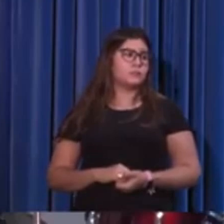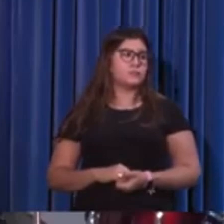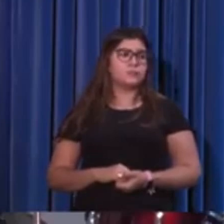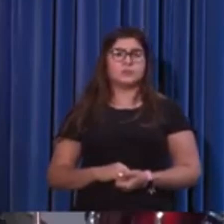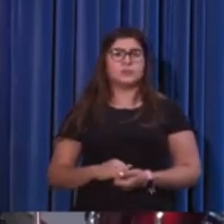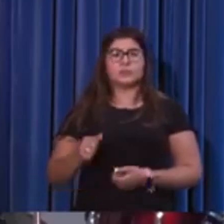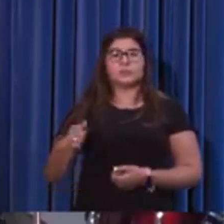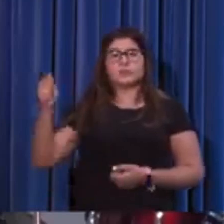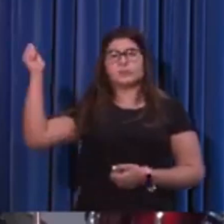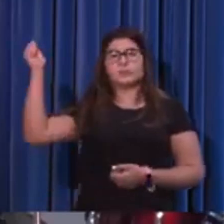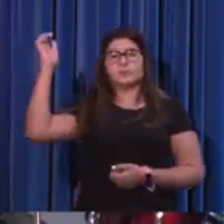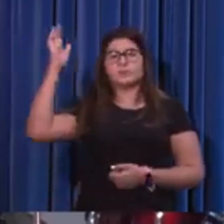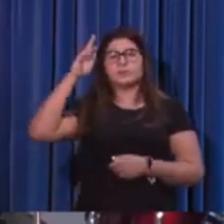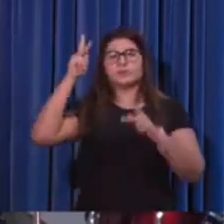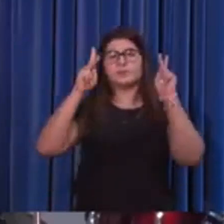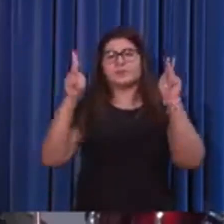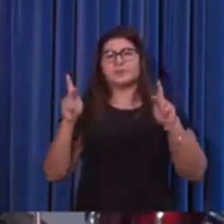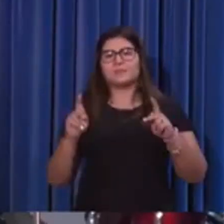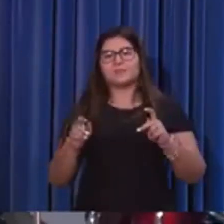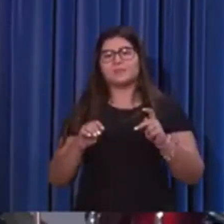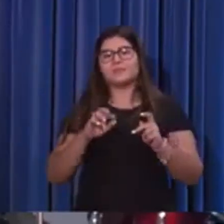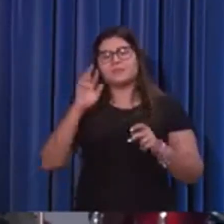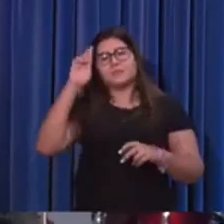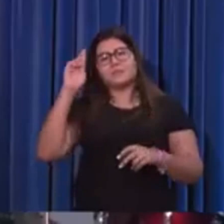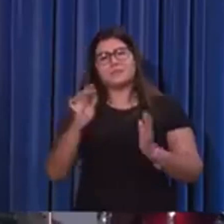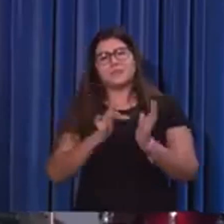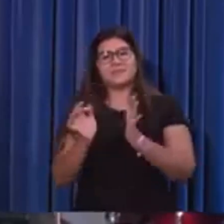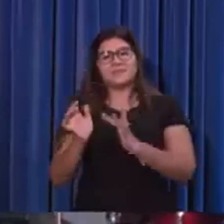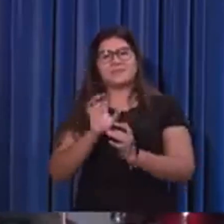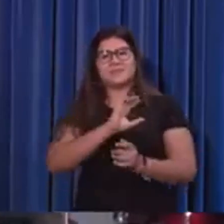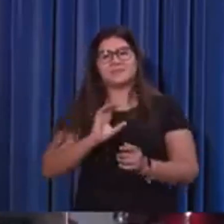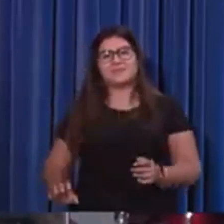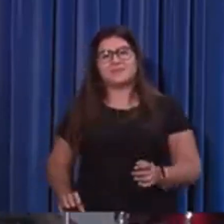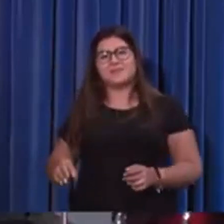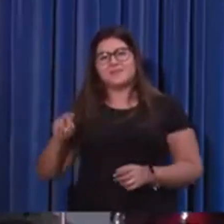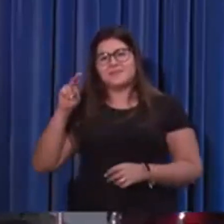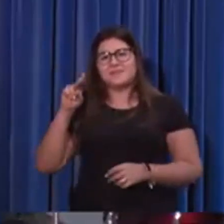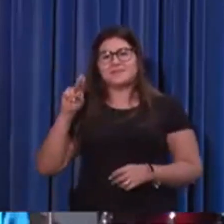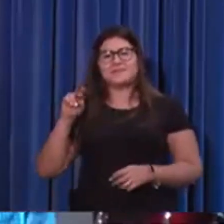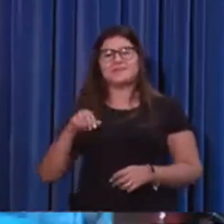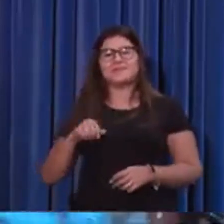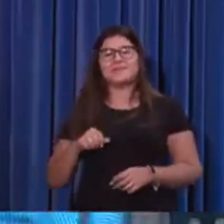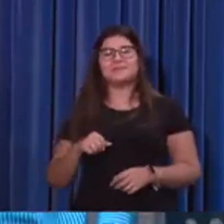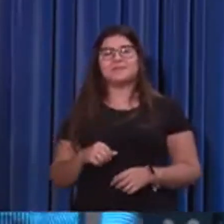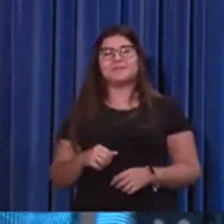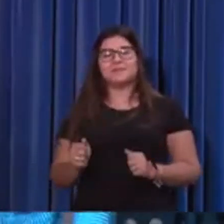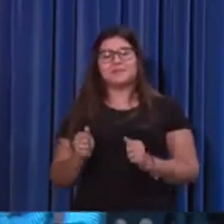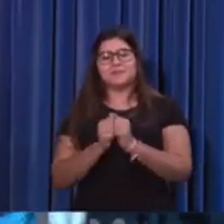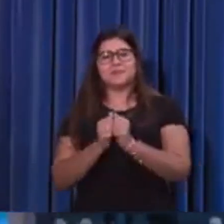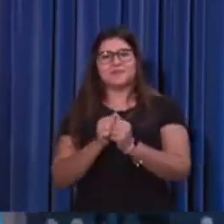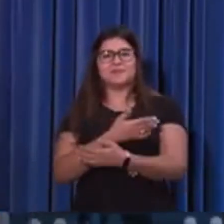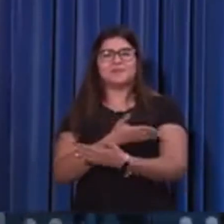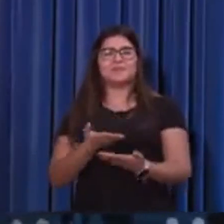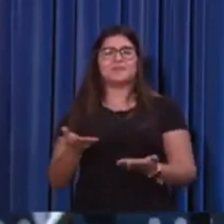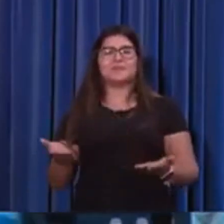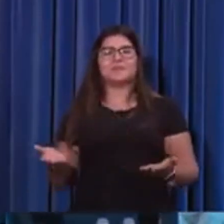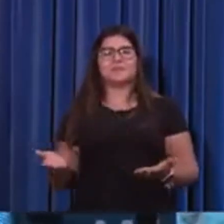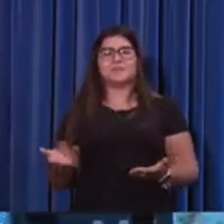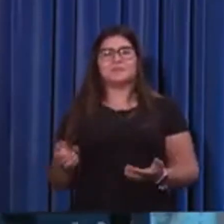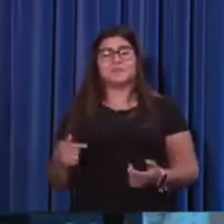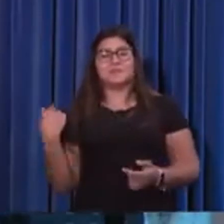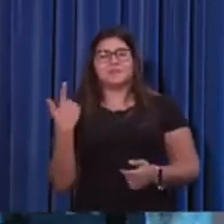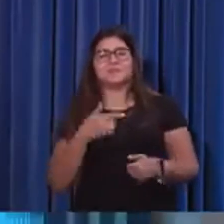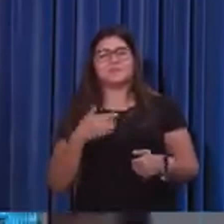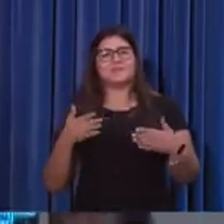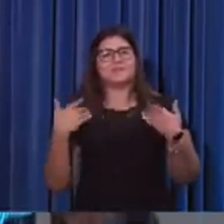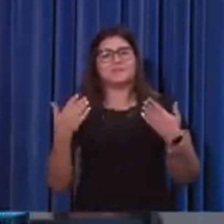A graça e a paz do Senhor Jesus Cristo, irmãos, seja com todos nesta manhã. Para nós uma alegria podermos